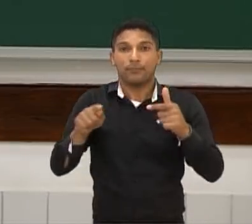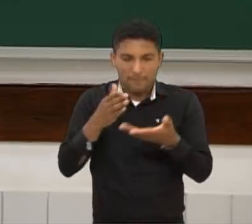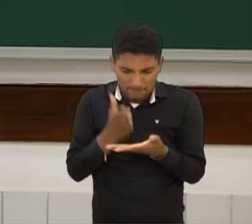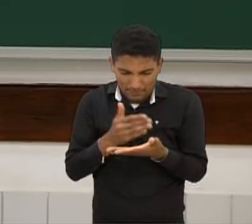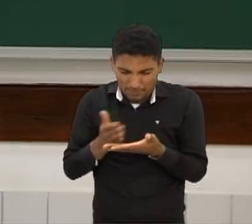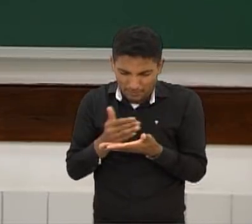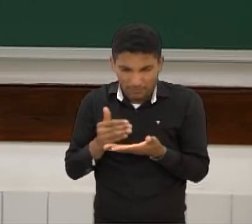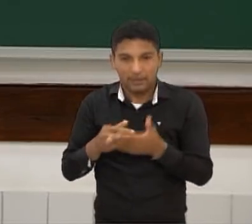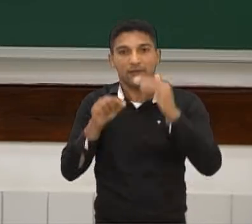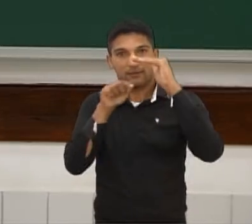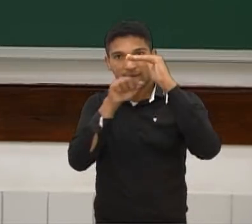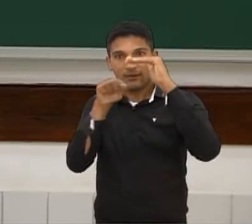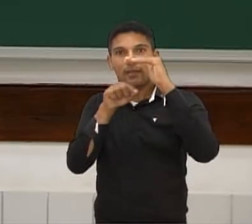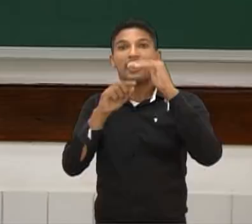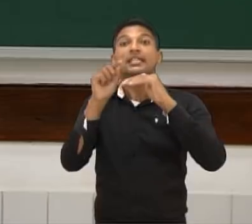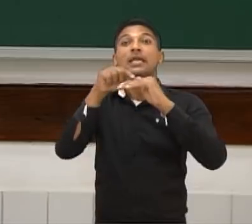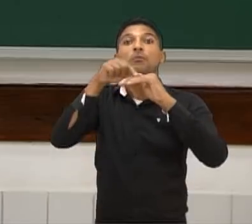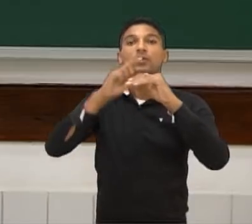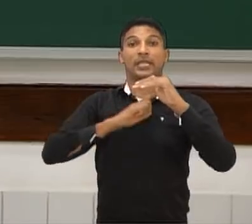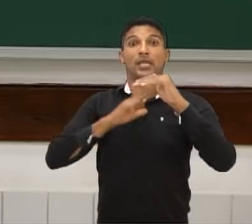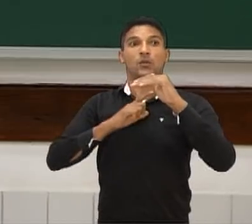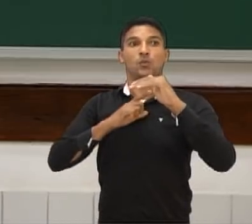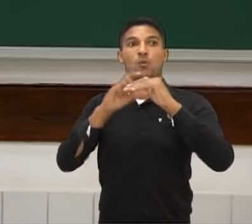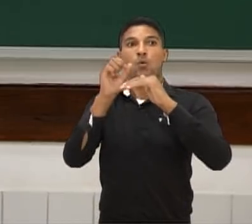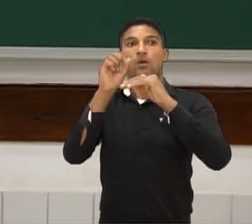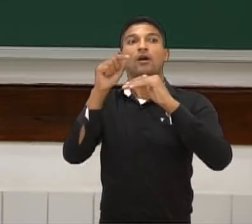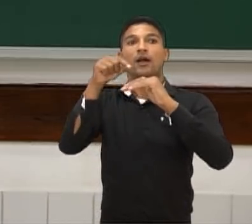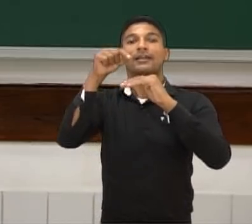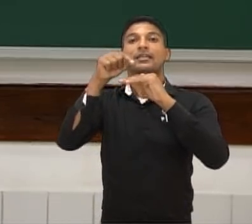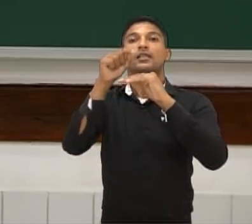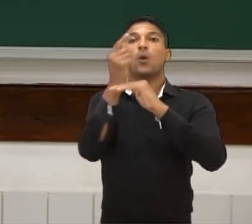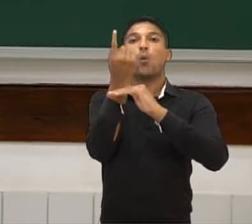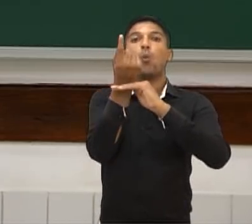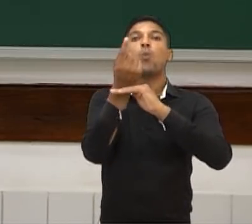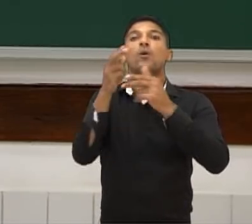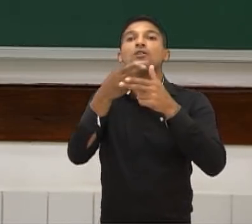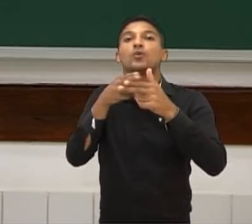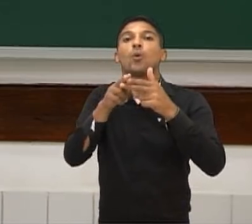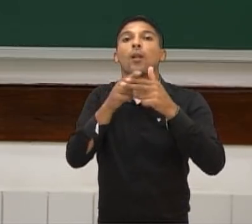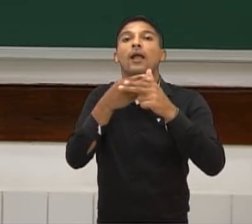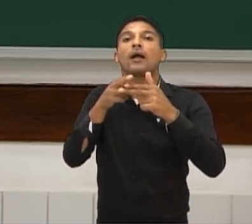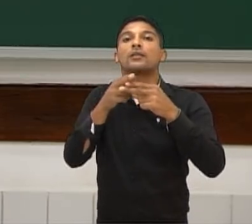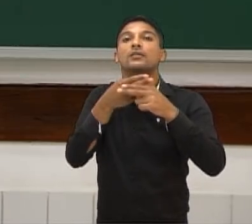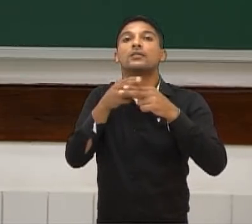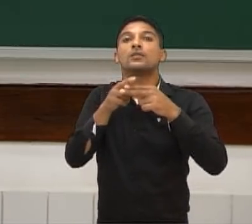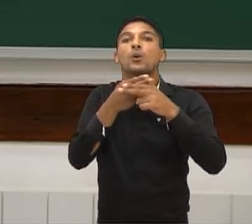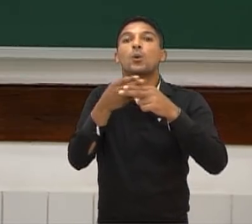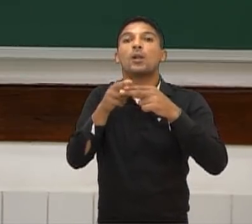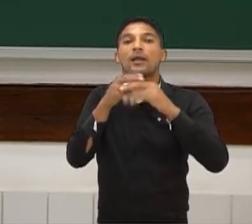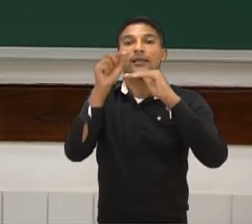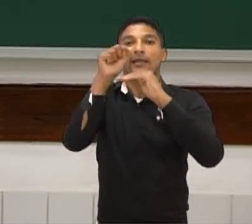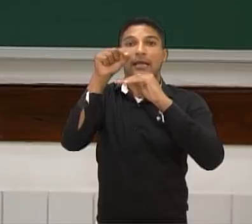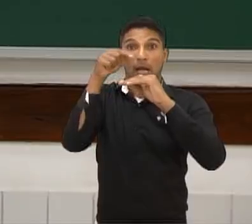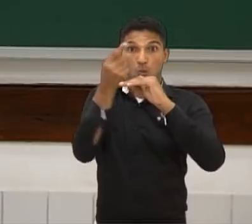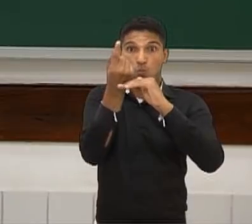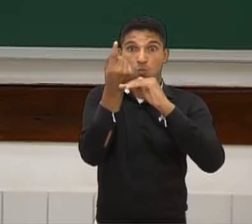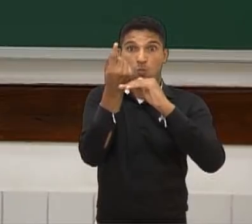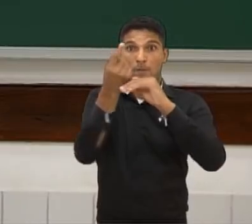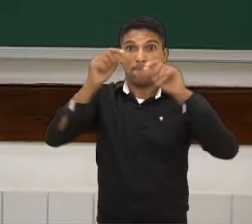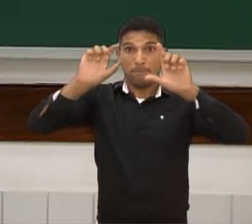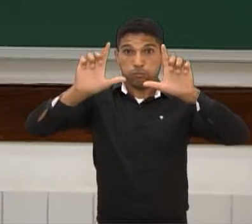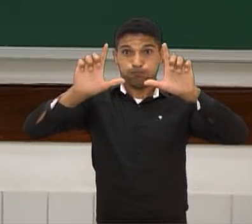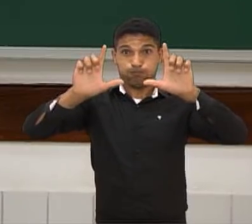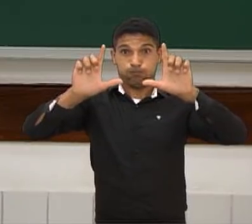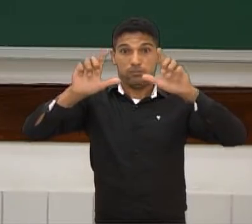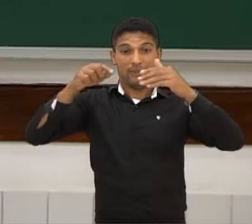comprei um chocolate e cada chocolate tem 3 partes, certo? E alguém comeu somente uma parte desses